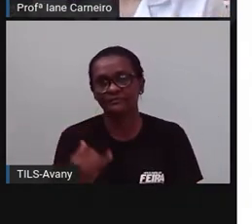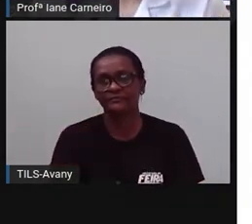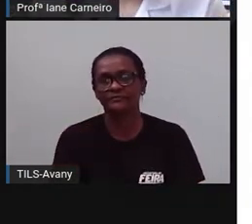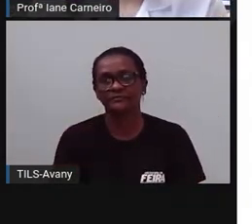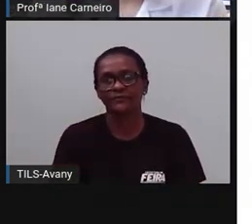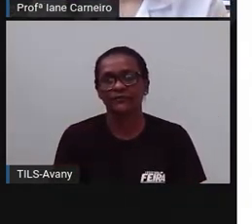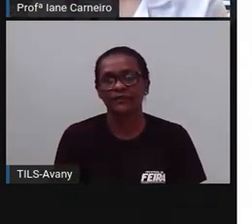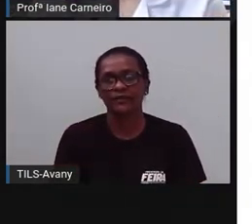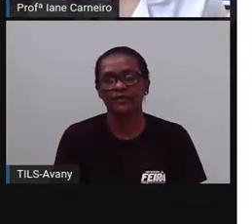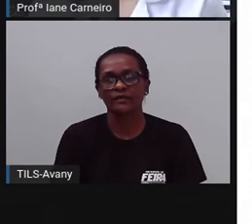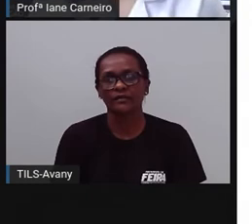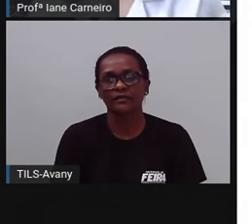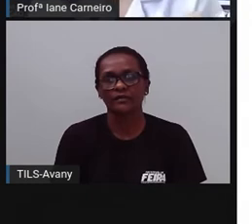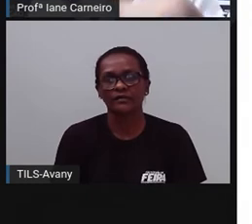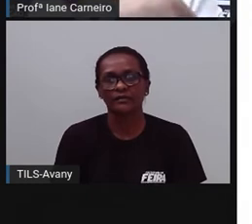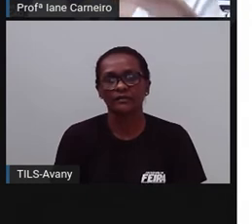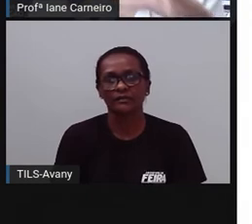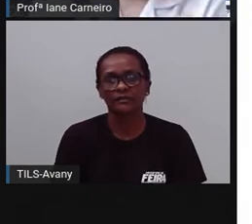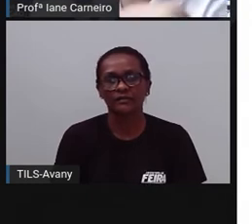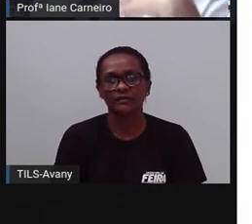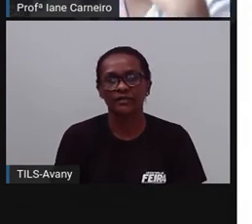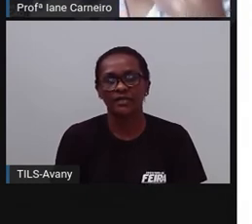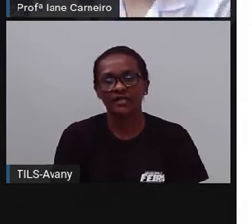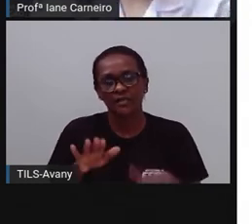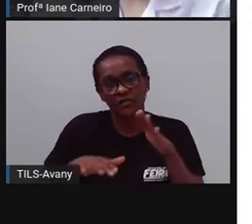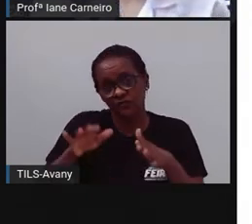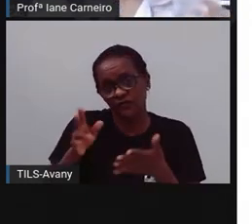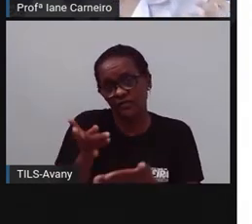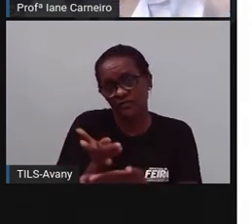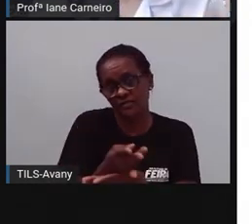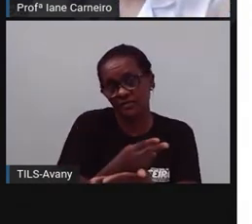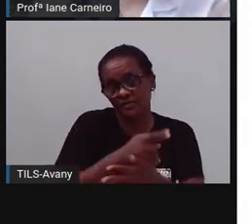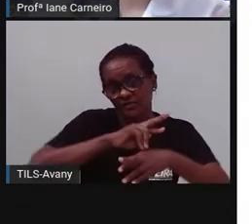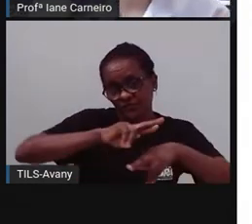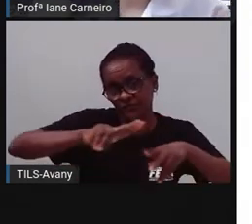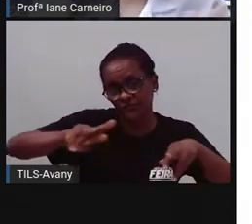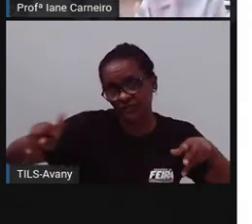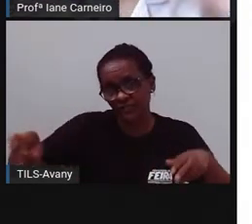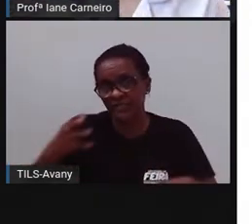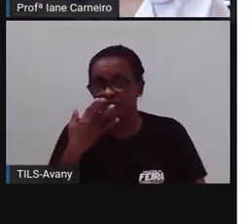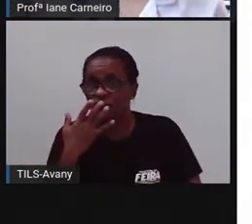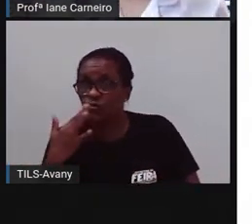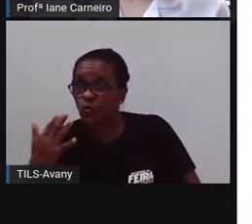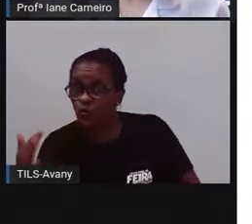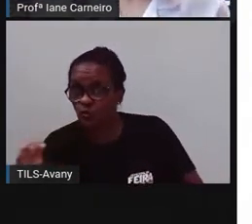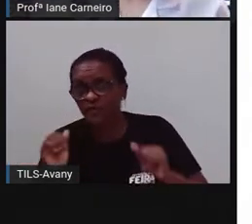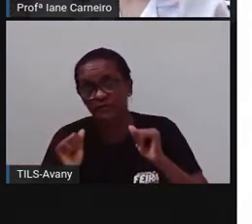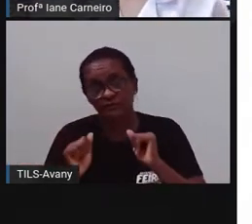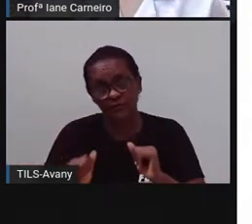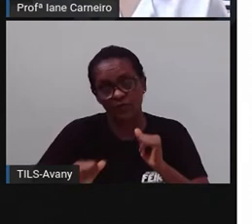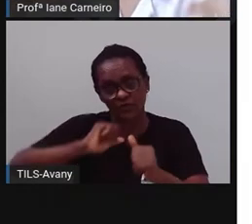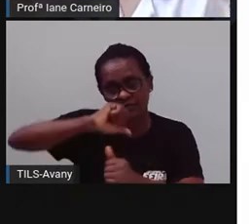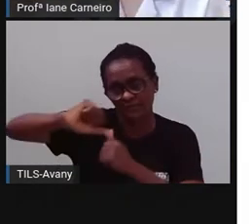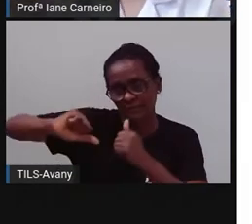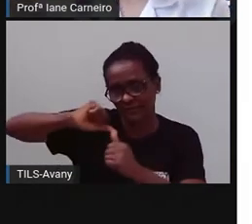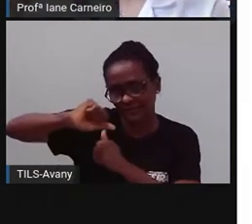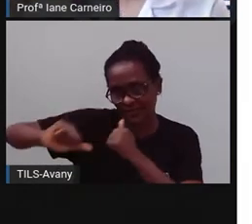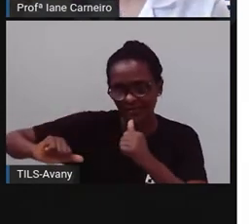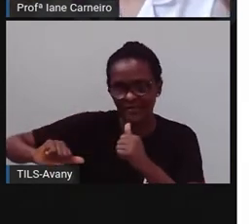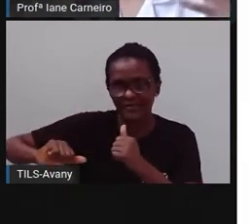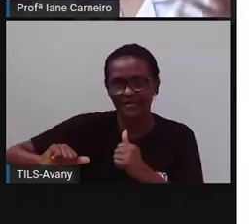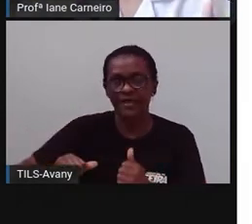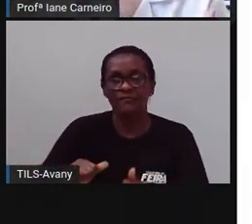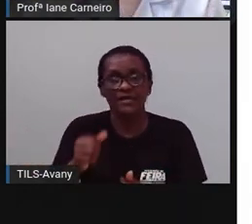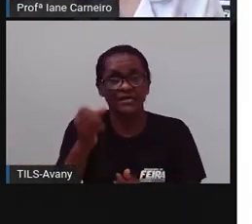né o que vai mudar que vai mudar é o detalhe desenho a letra as cores isso pode mudar né e